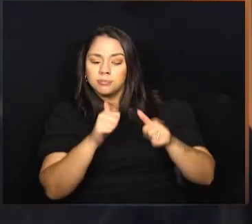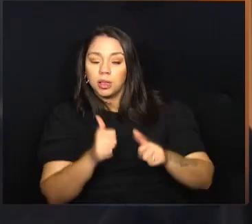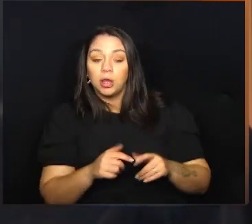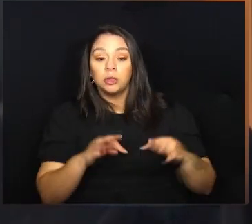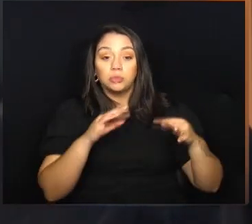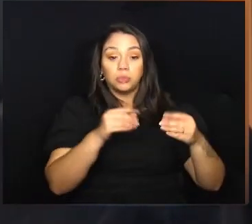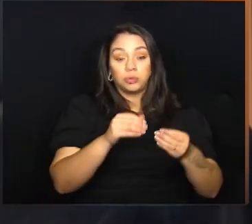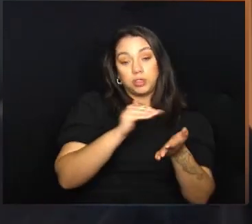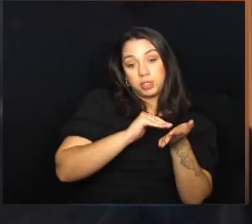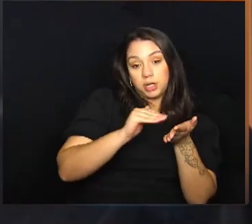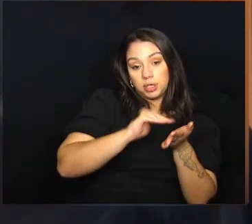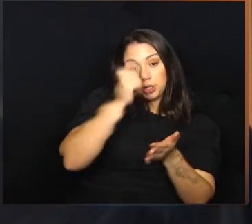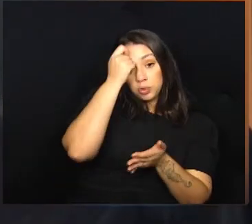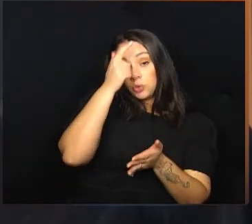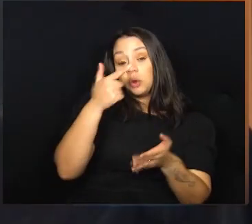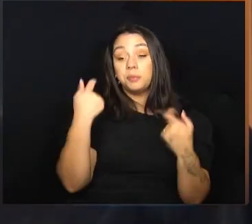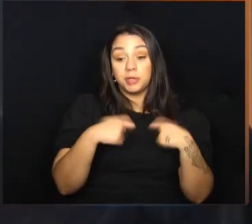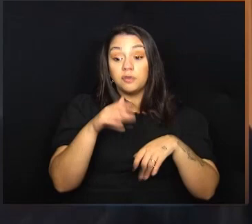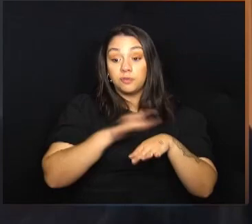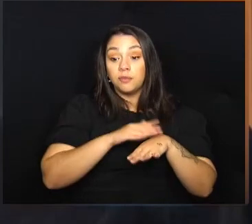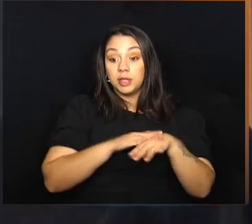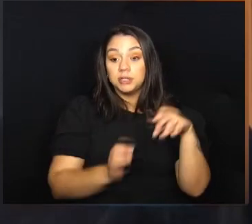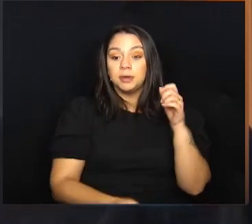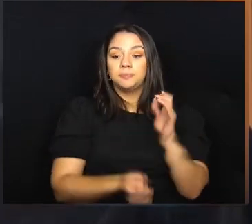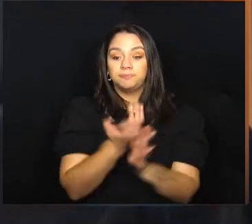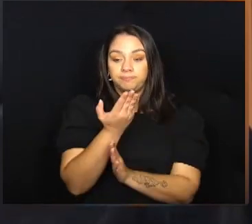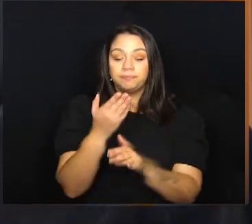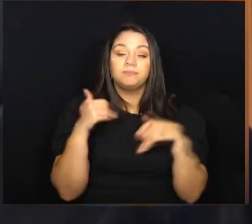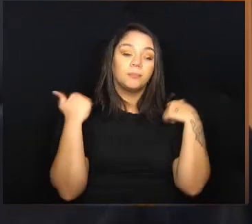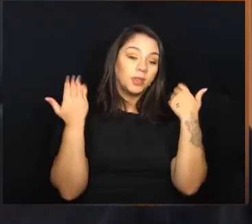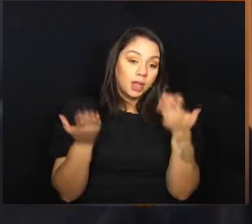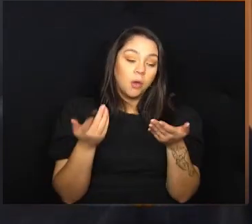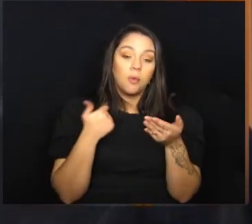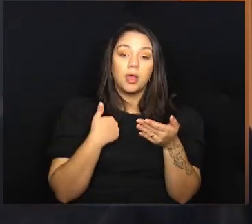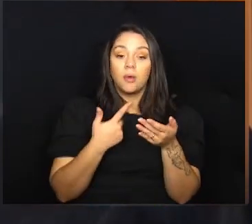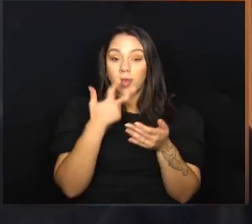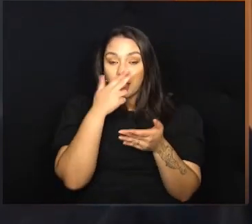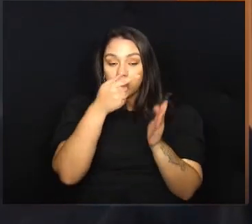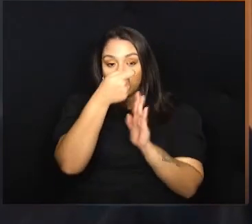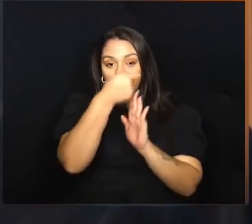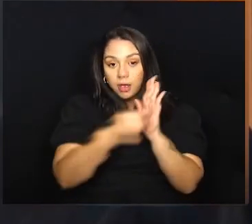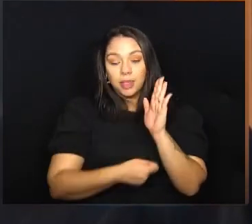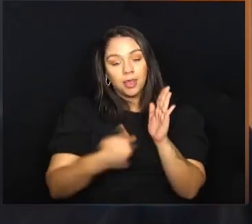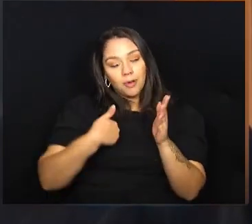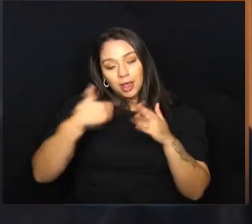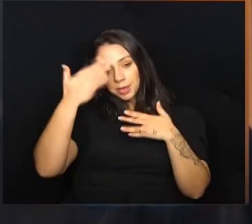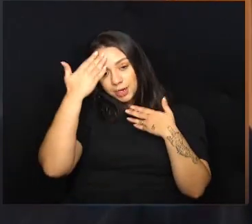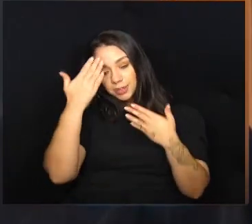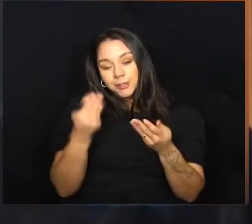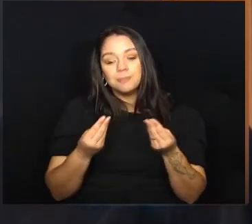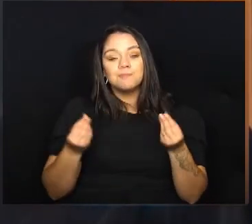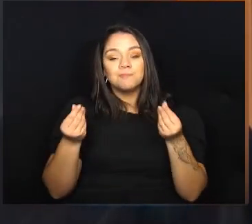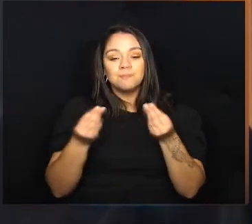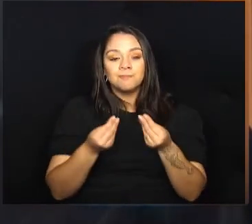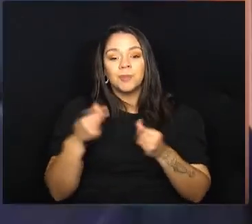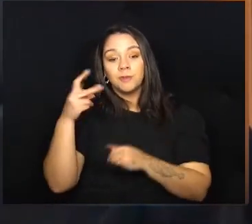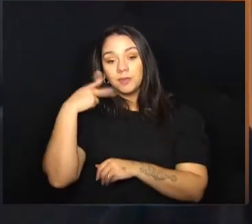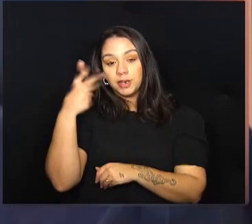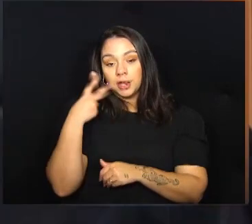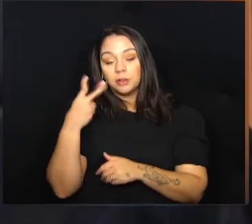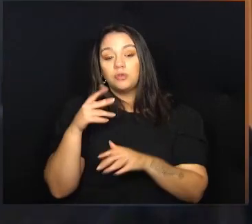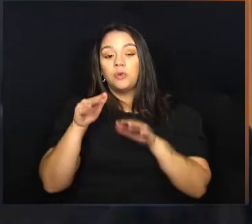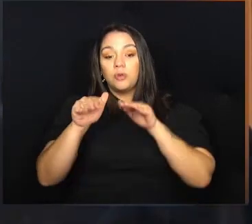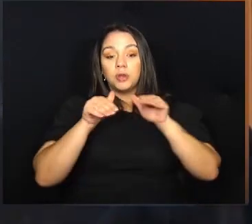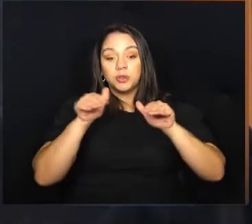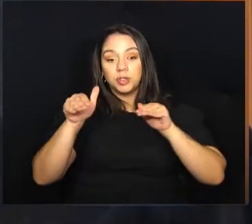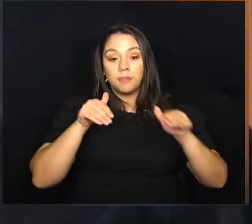cultura precisa fazer acontecer, né? Então, eu acho que essa relação, e agradeço aí a sensibilidade do vereador, para